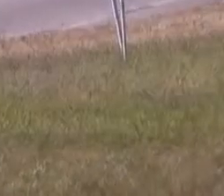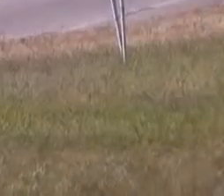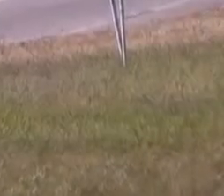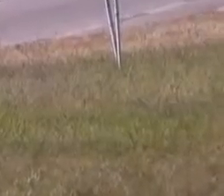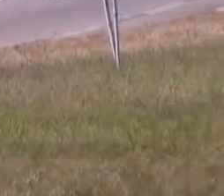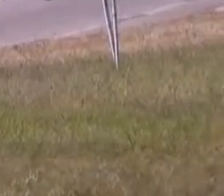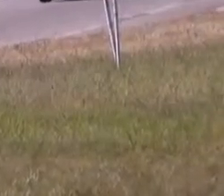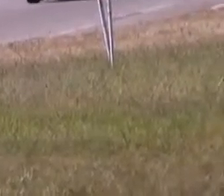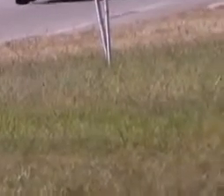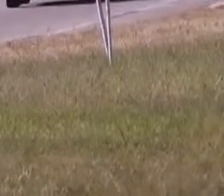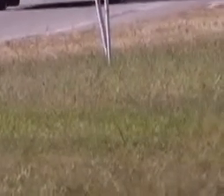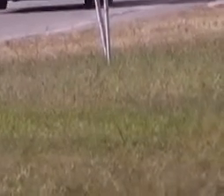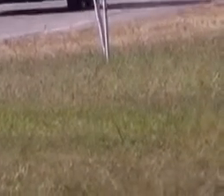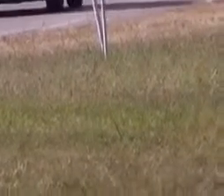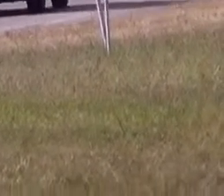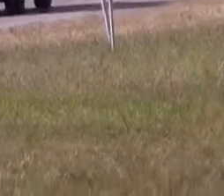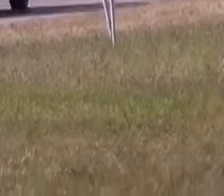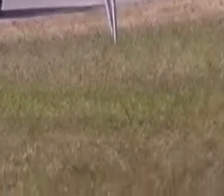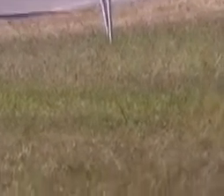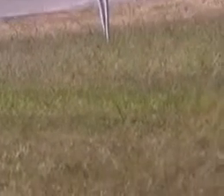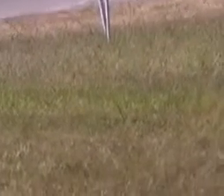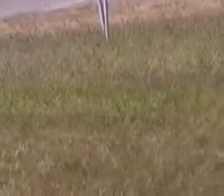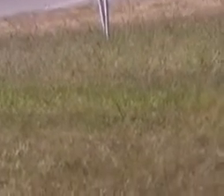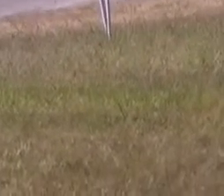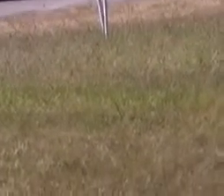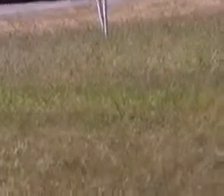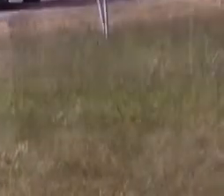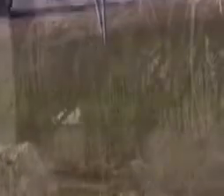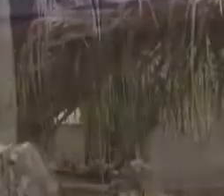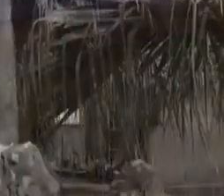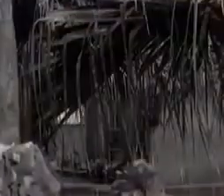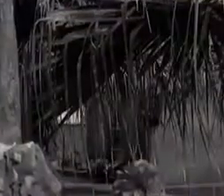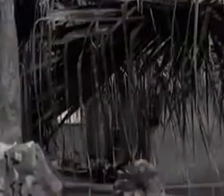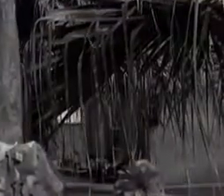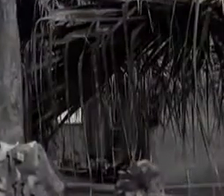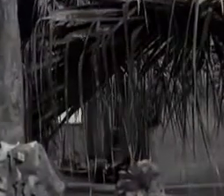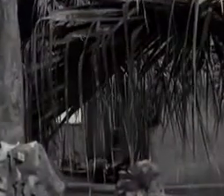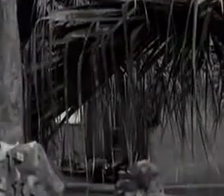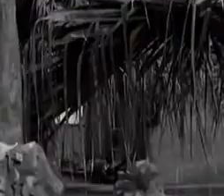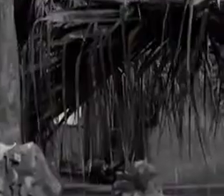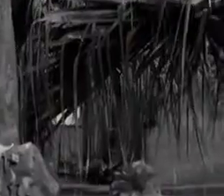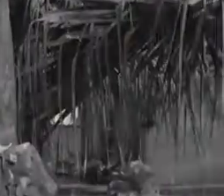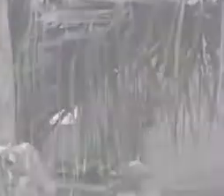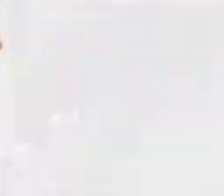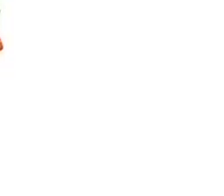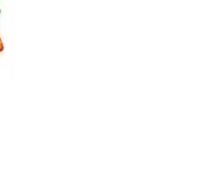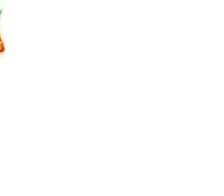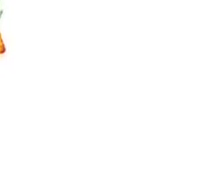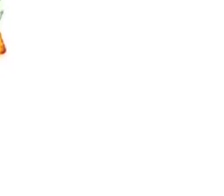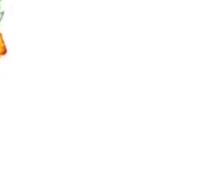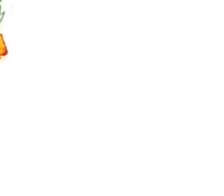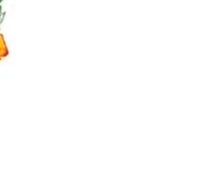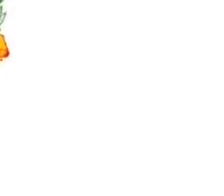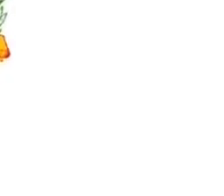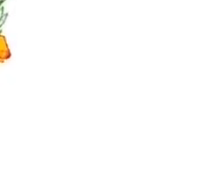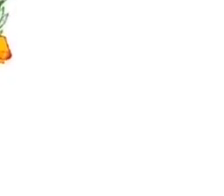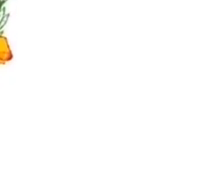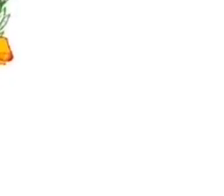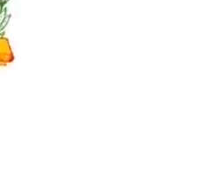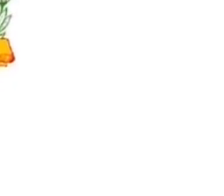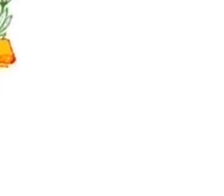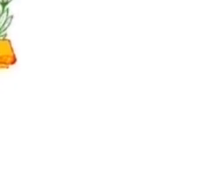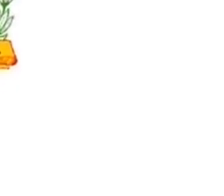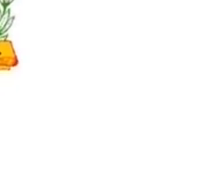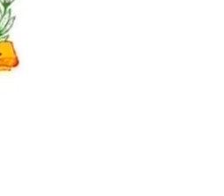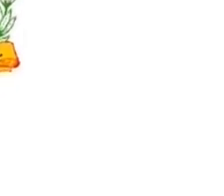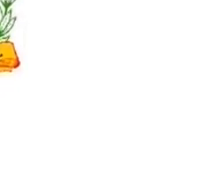Vá com calma. As pessoas esperam. A vida não. Uma campanha da Câmara de